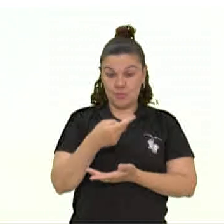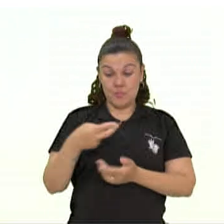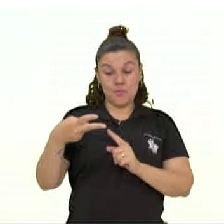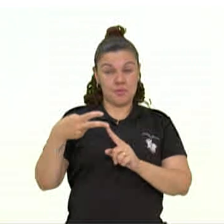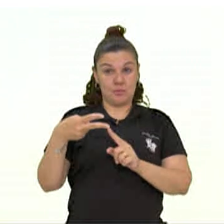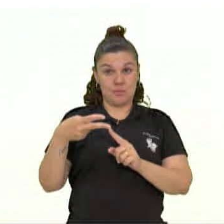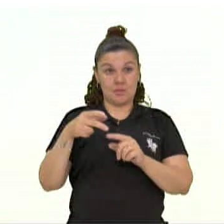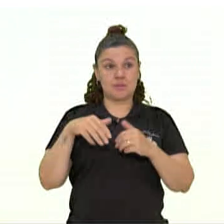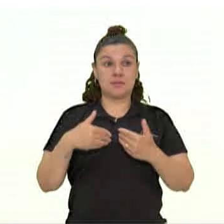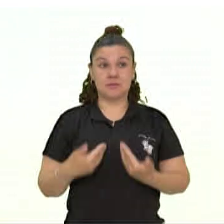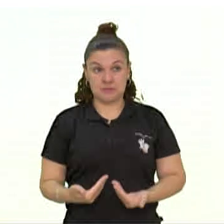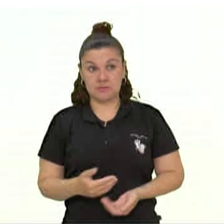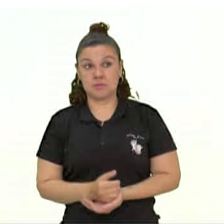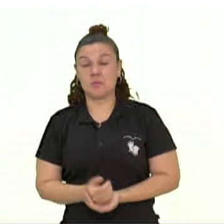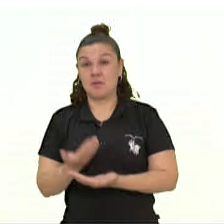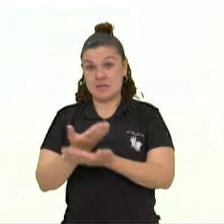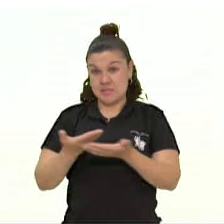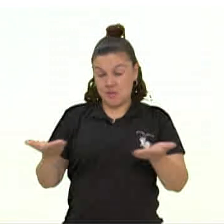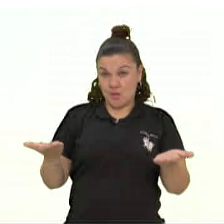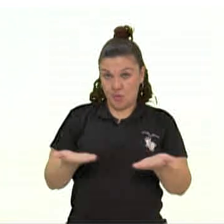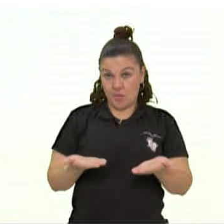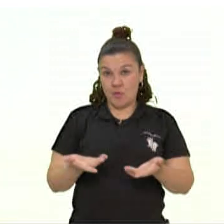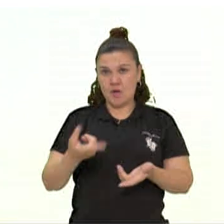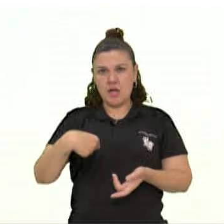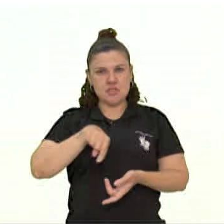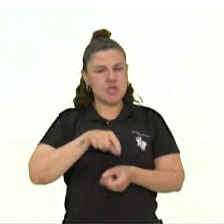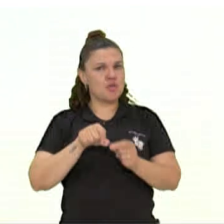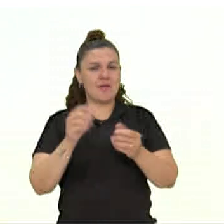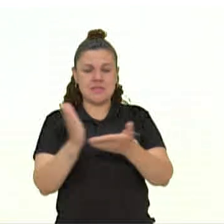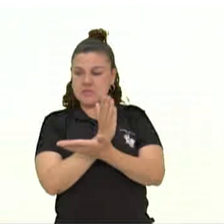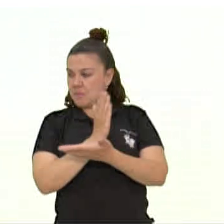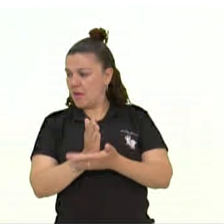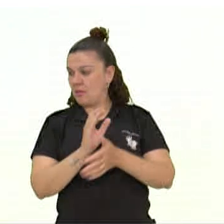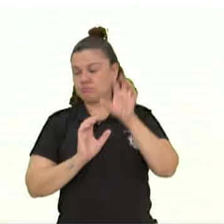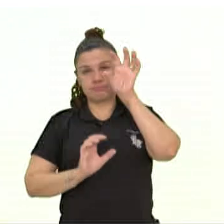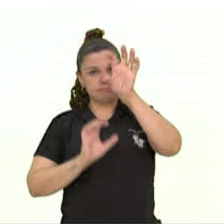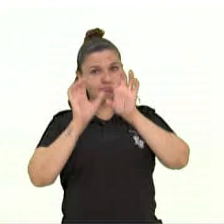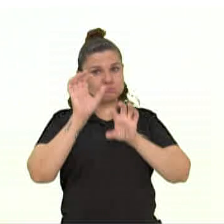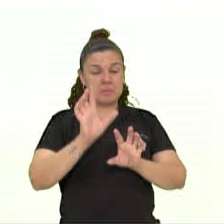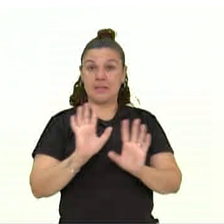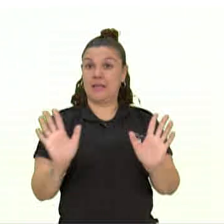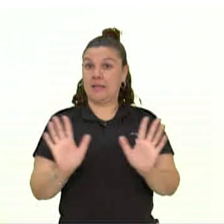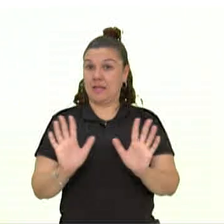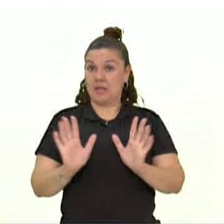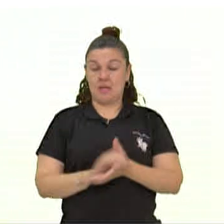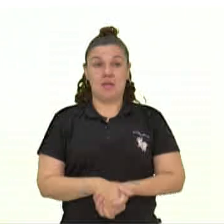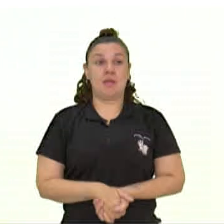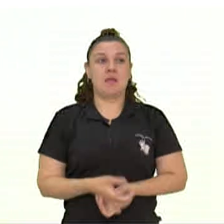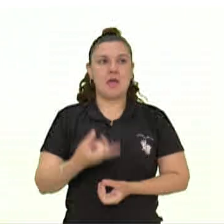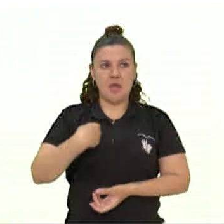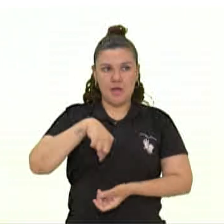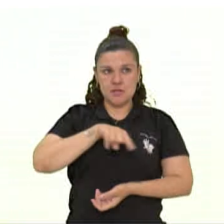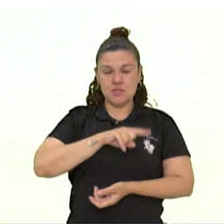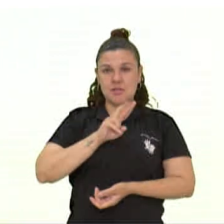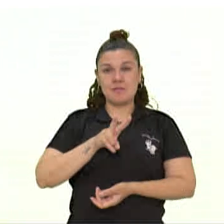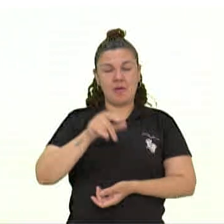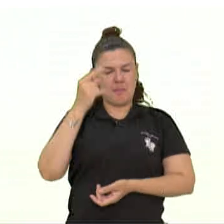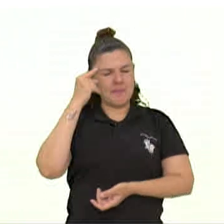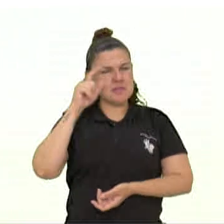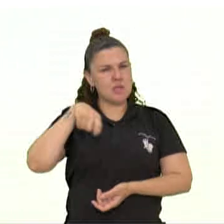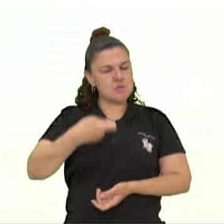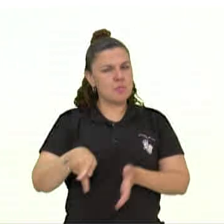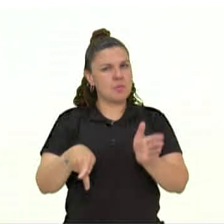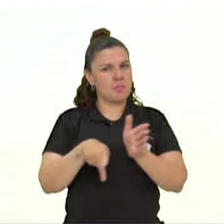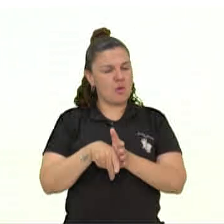Então, na aula de hoje, a gente não vai fazer aquela divisão por regiões. A gente vai trabalhar com uma escala